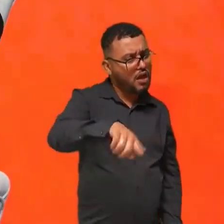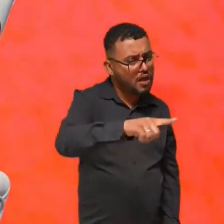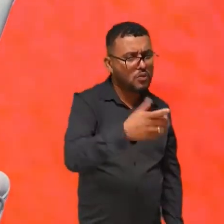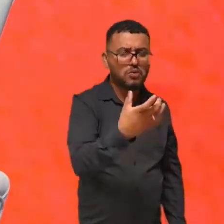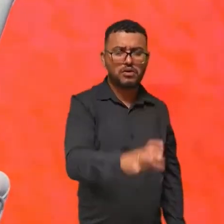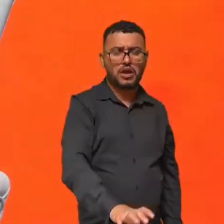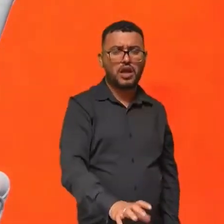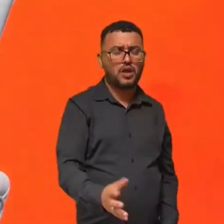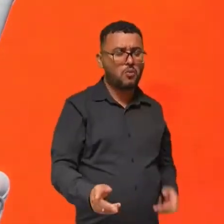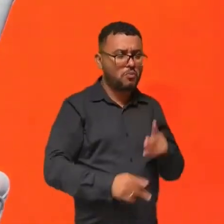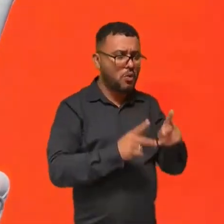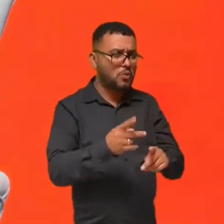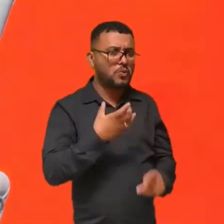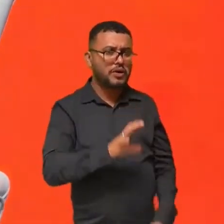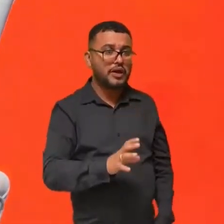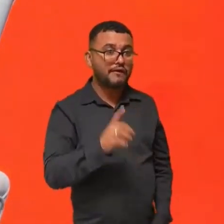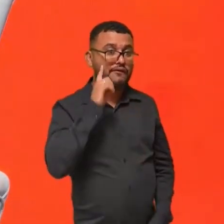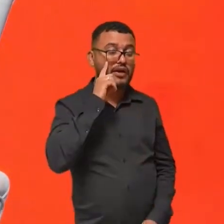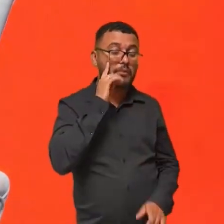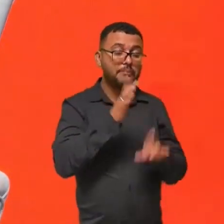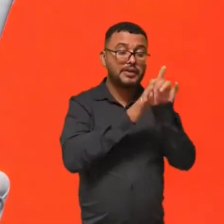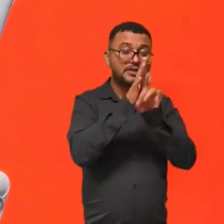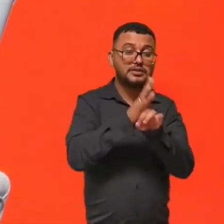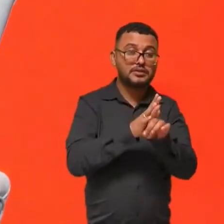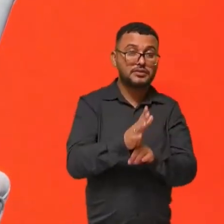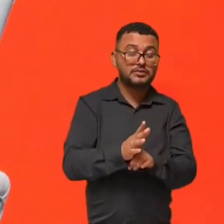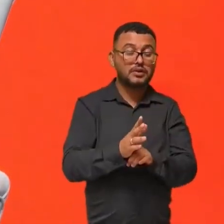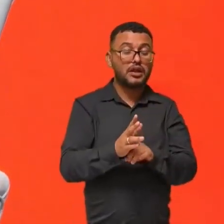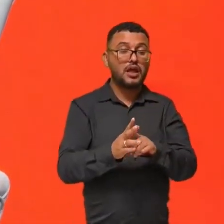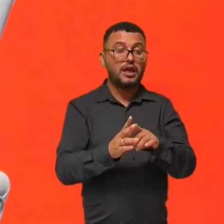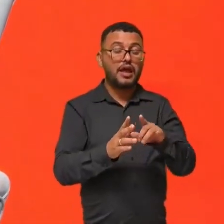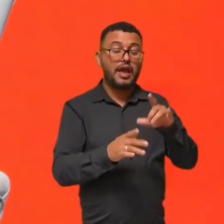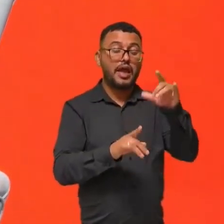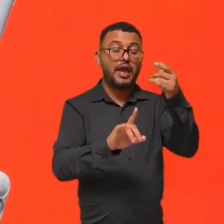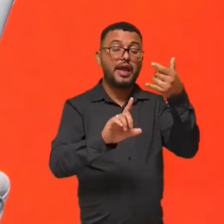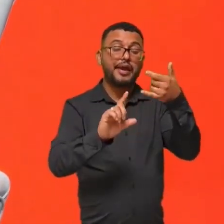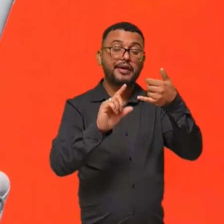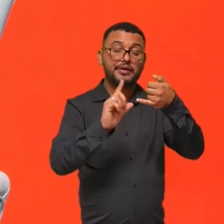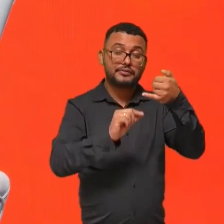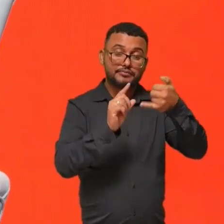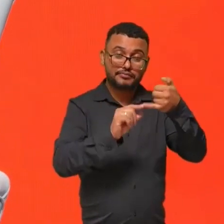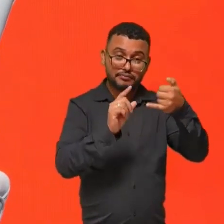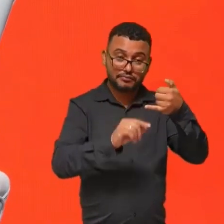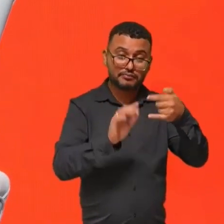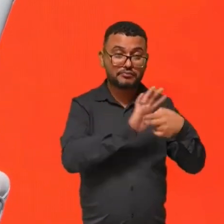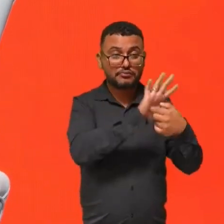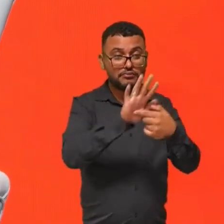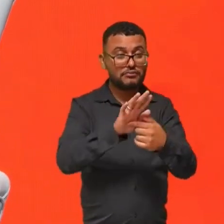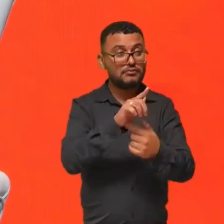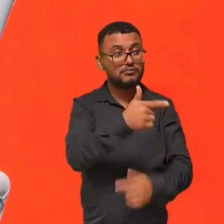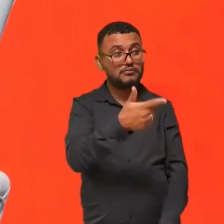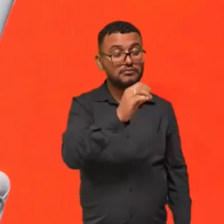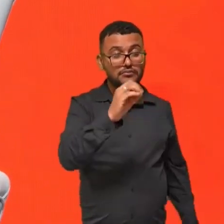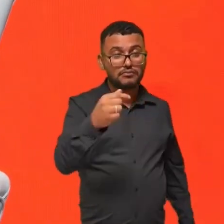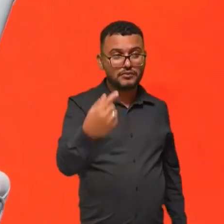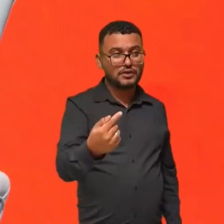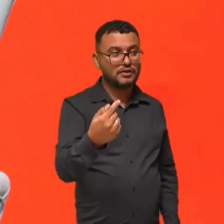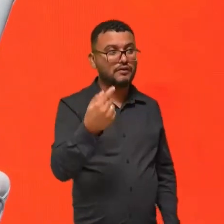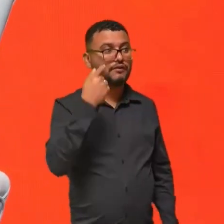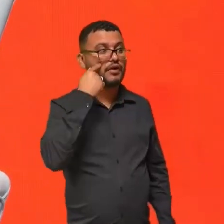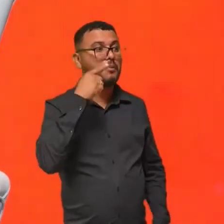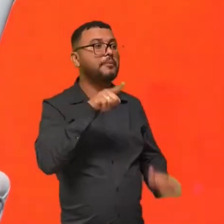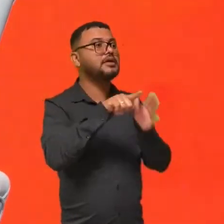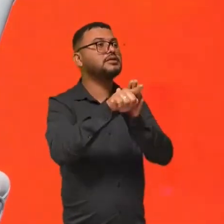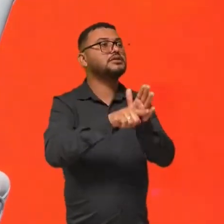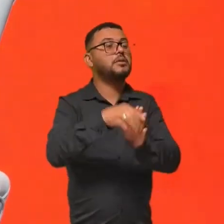Fundação Perseu Abramo, de 2007, mostrou onde eu quero chegar. Essa pesquisa Percepções e